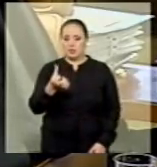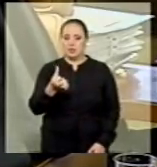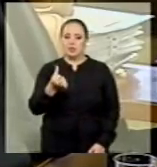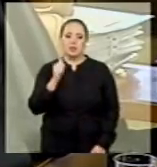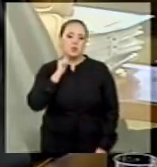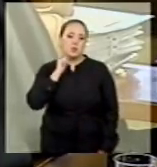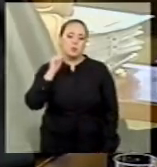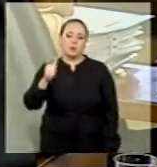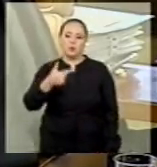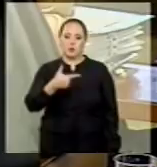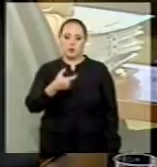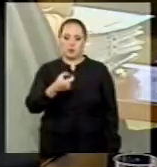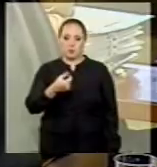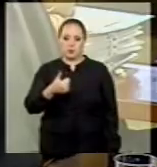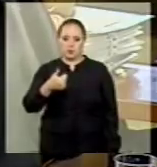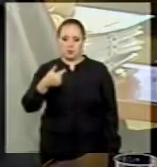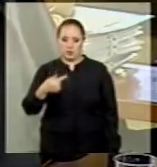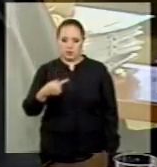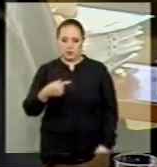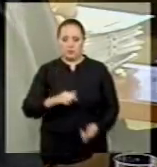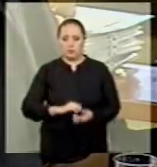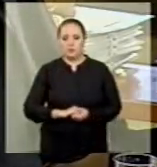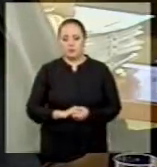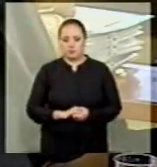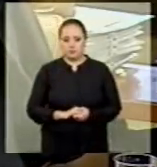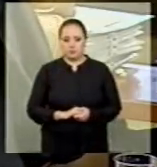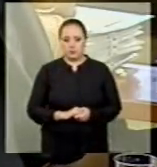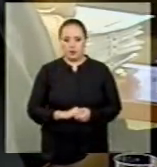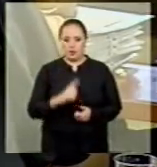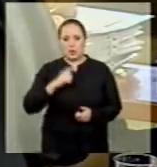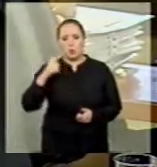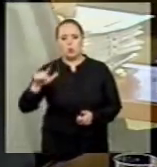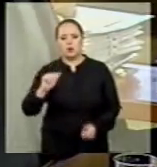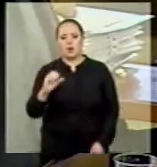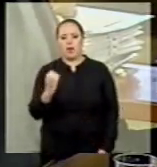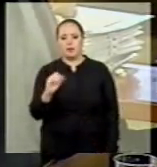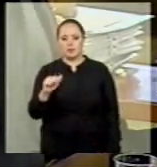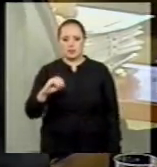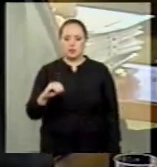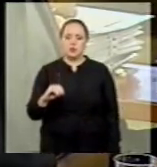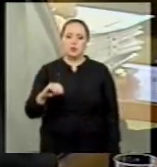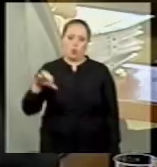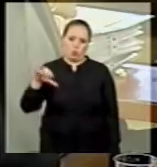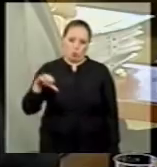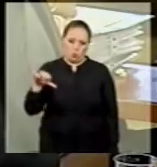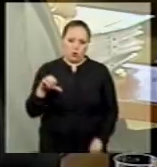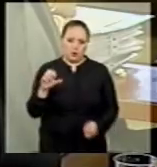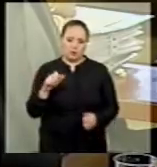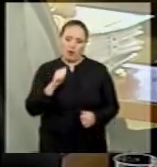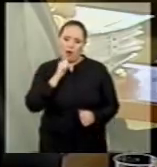2017. E uma nona ação, que embora ainda conste, se entrar no sistema